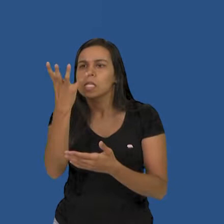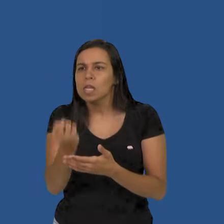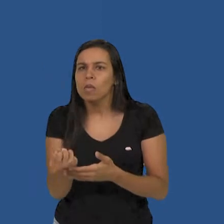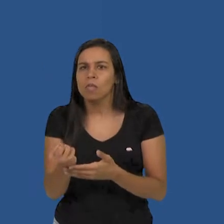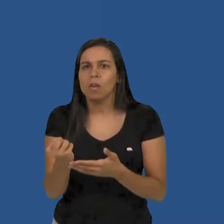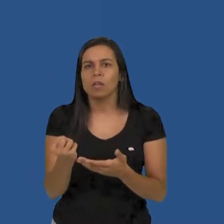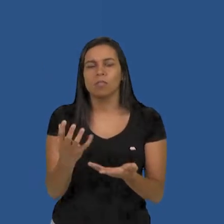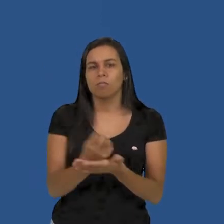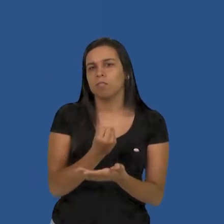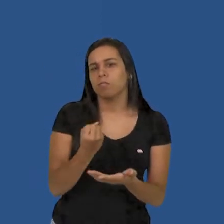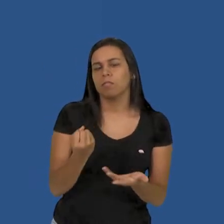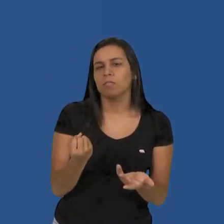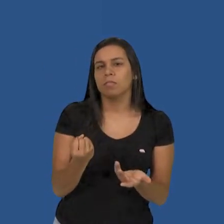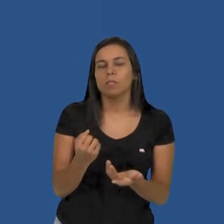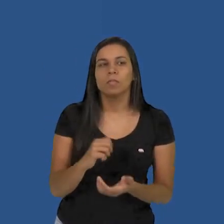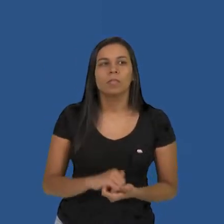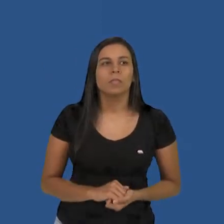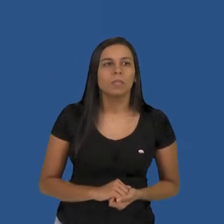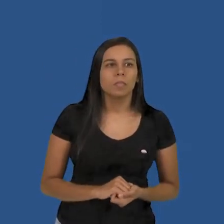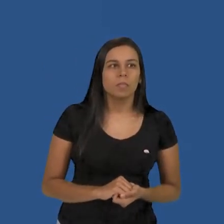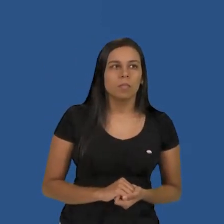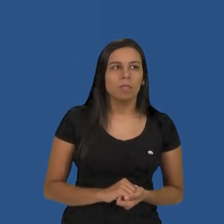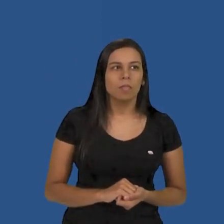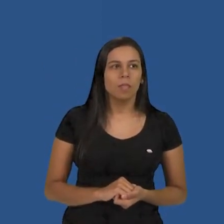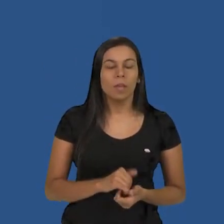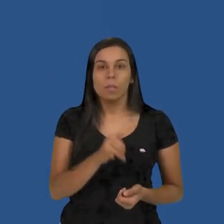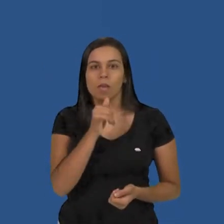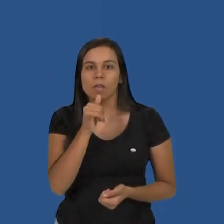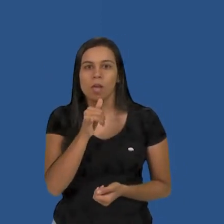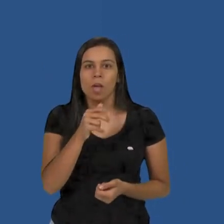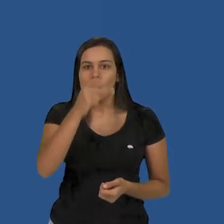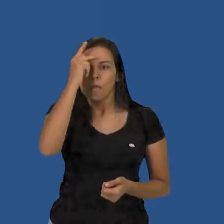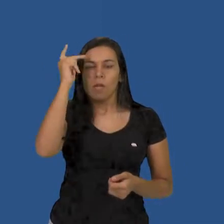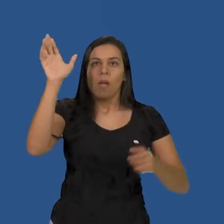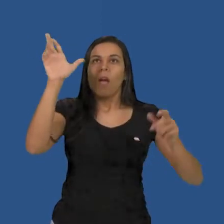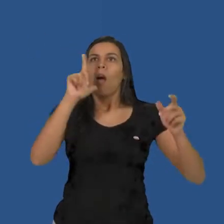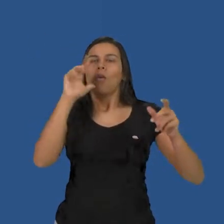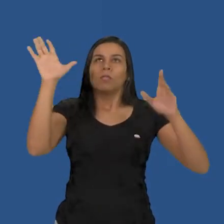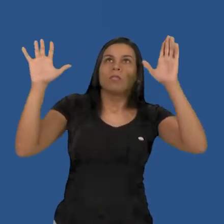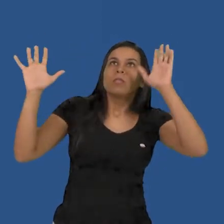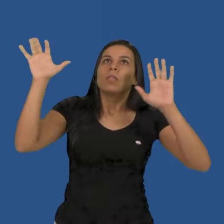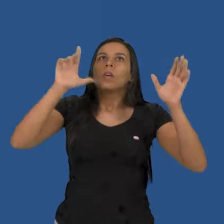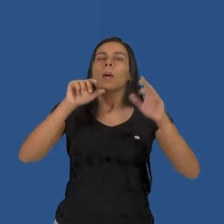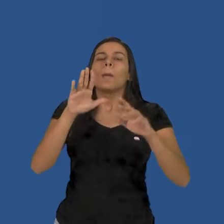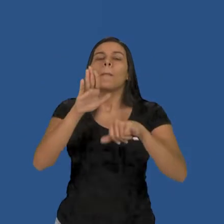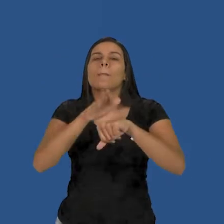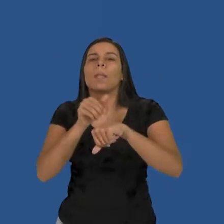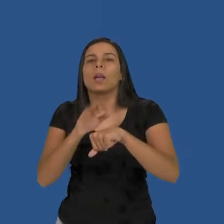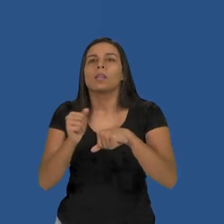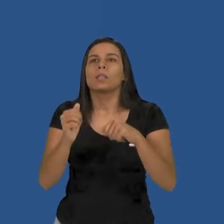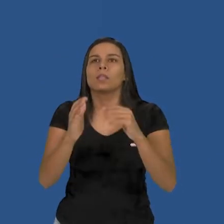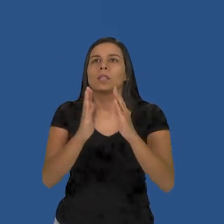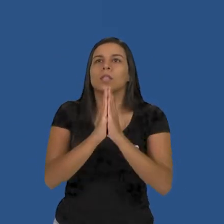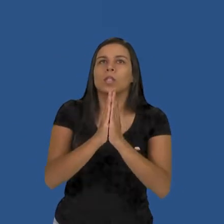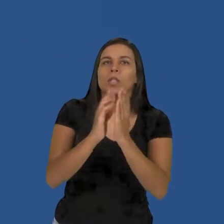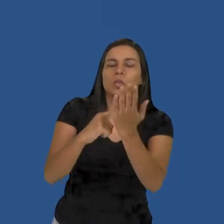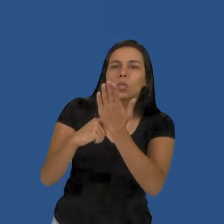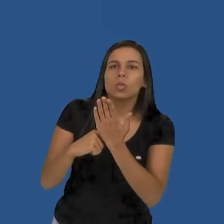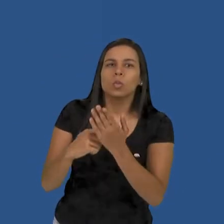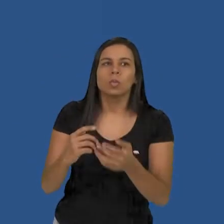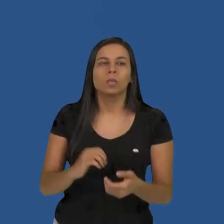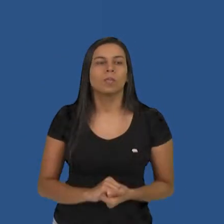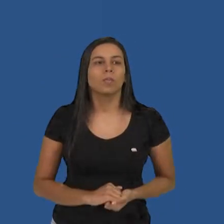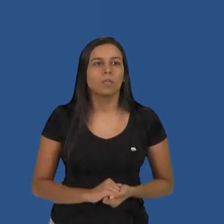alguém está numa situação difícil, se afogando, por exemplo, grita save me, save, né? Para que alguém mergulhe e salve. Mas aqui não é